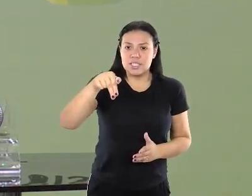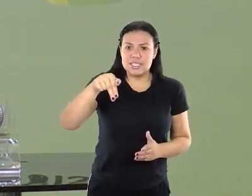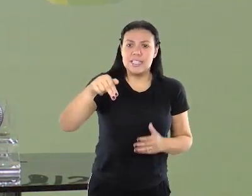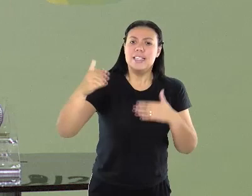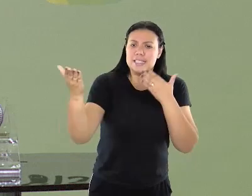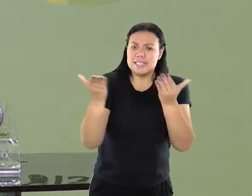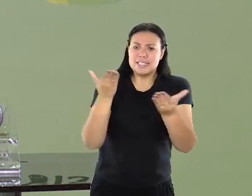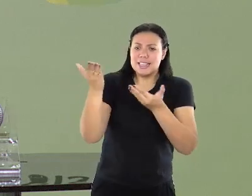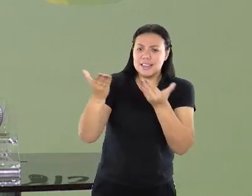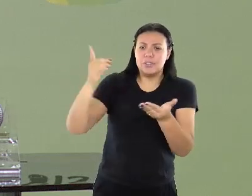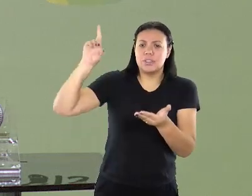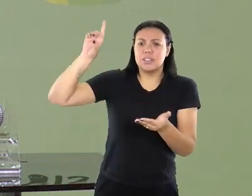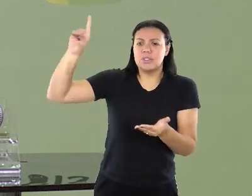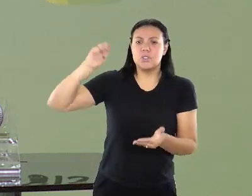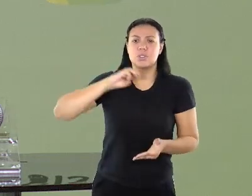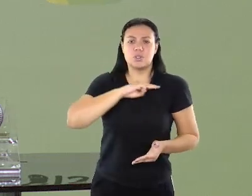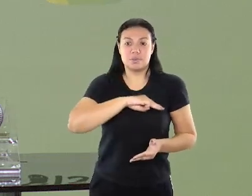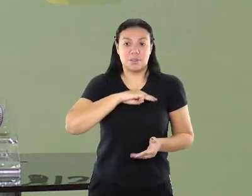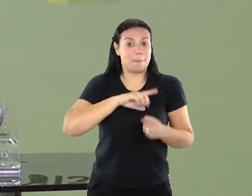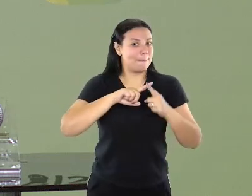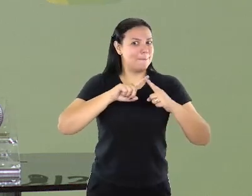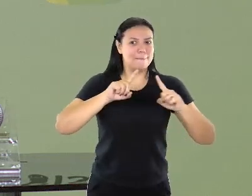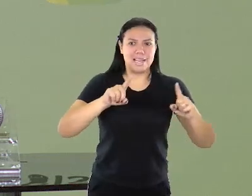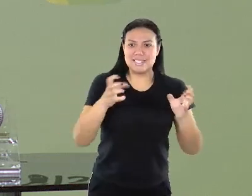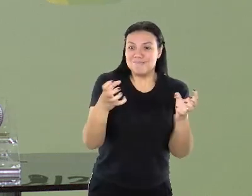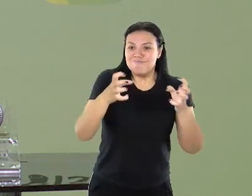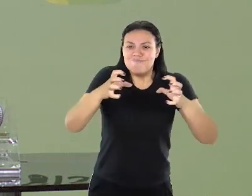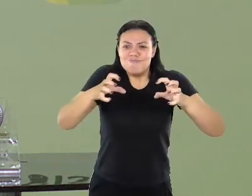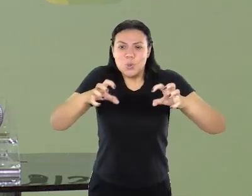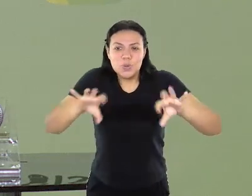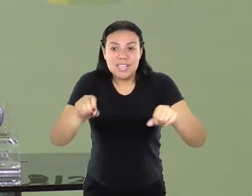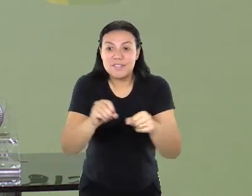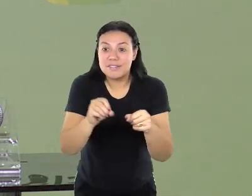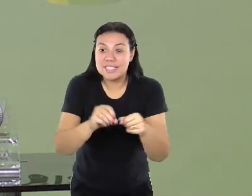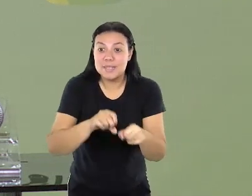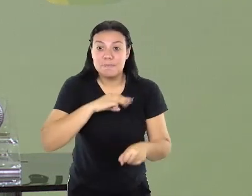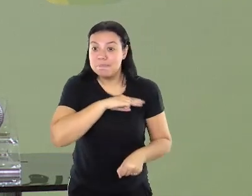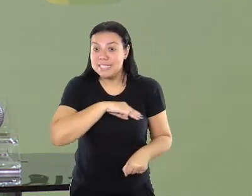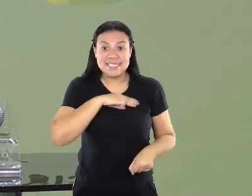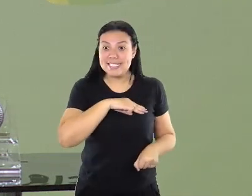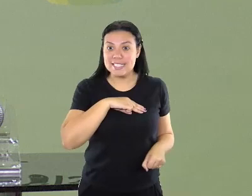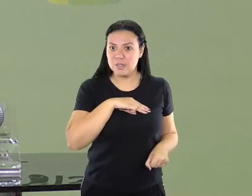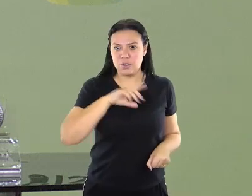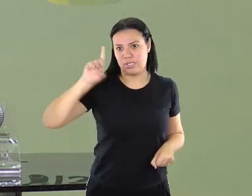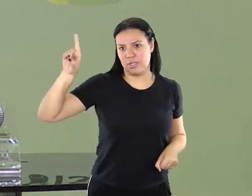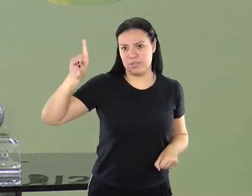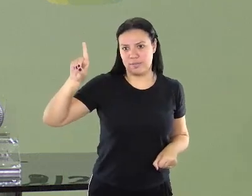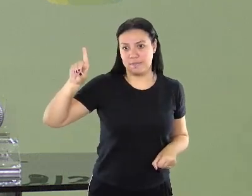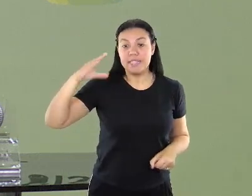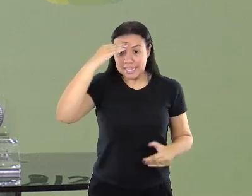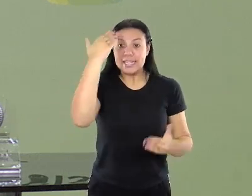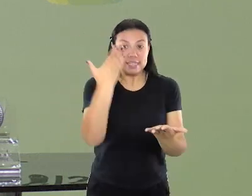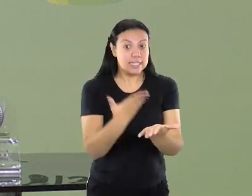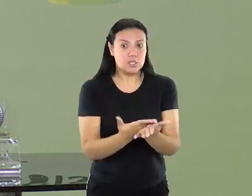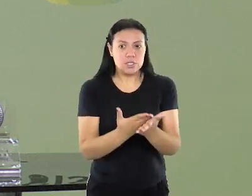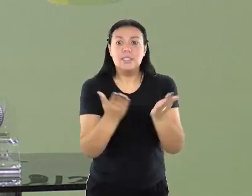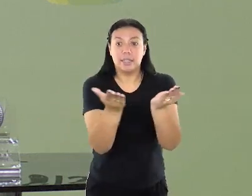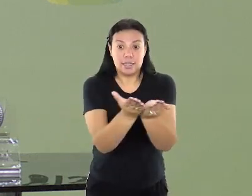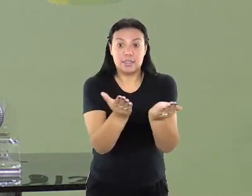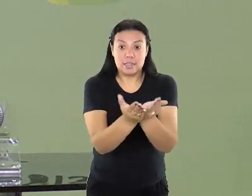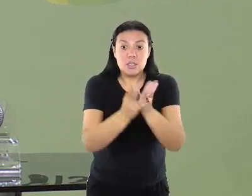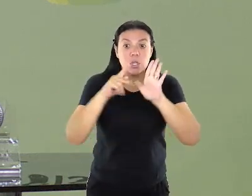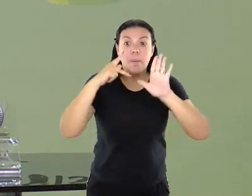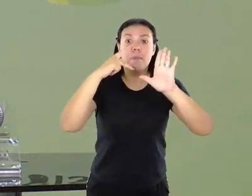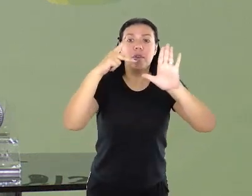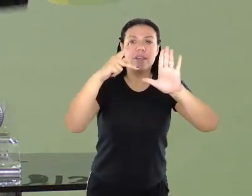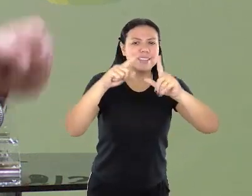missionário, mas ele não quer fazer a missão desse Deus. Ele é um crente, ele é um profeta,